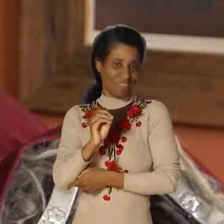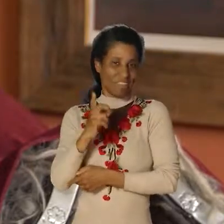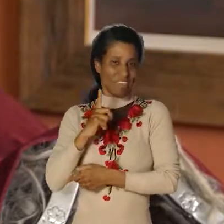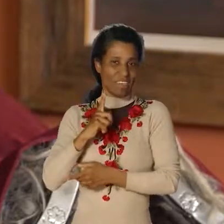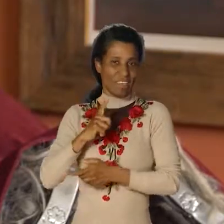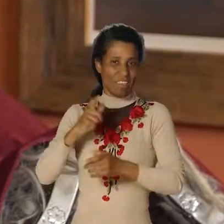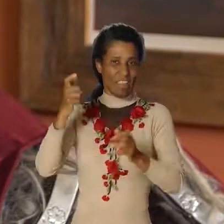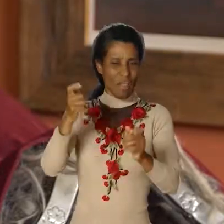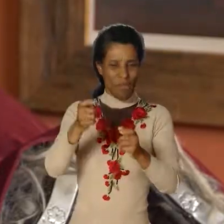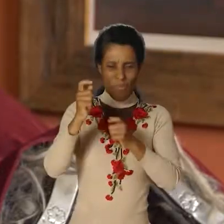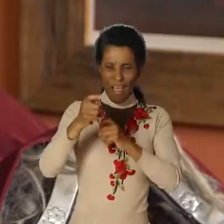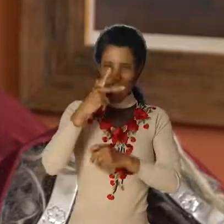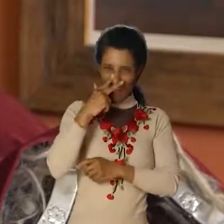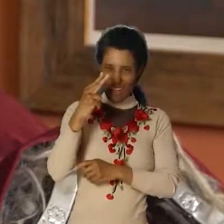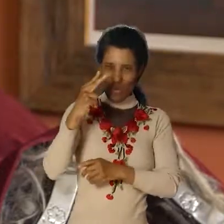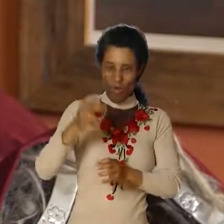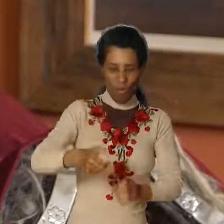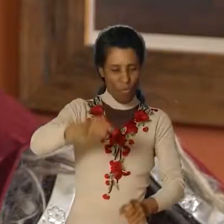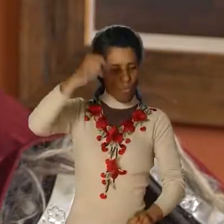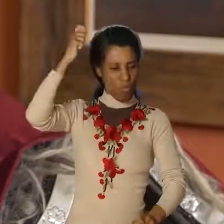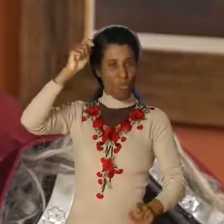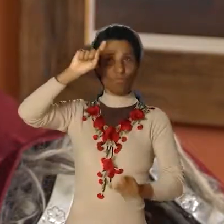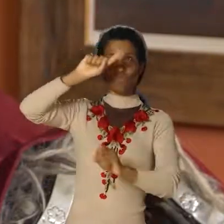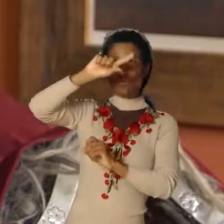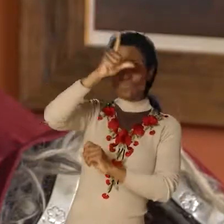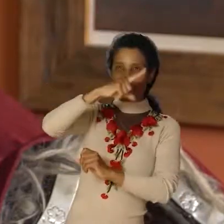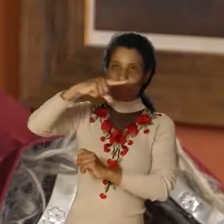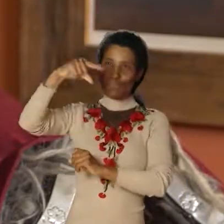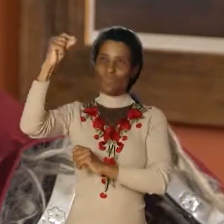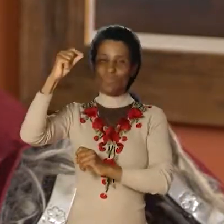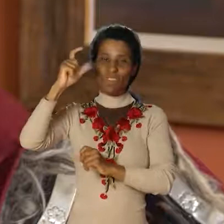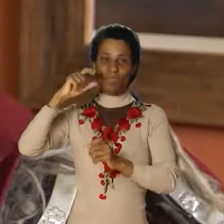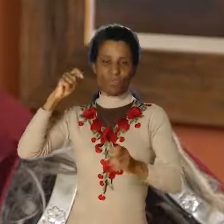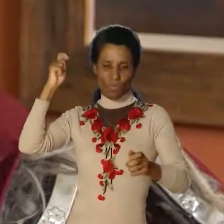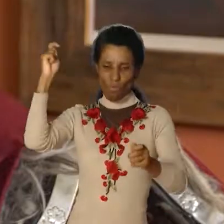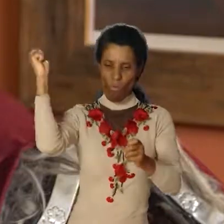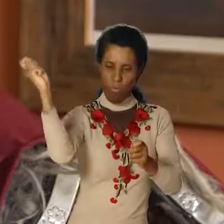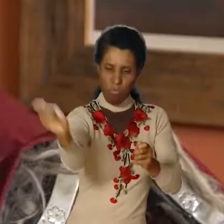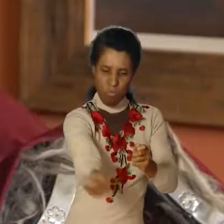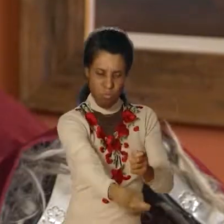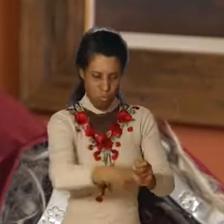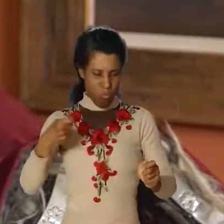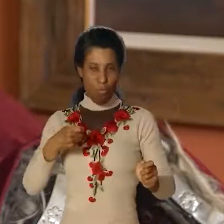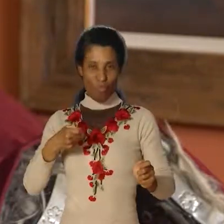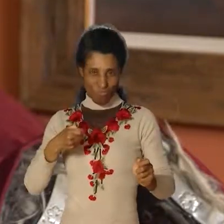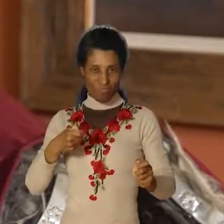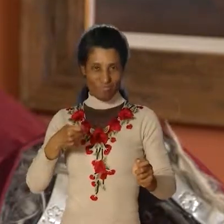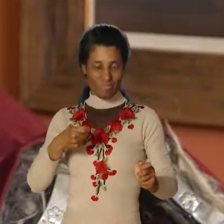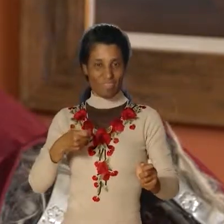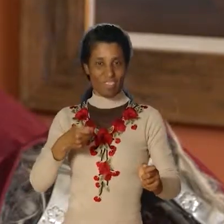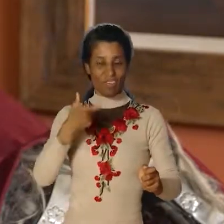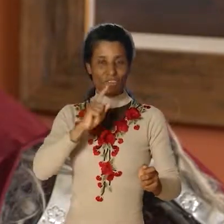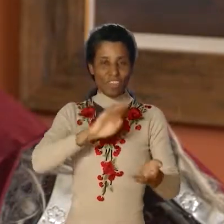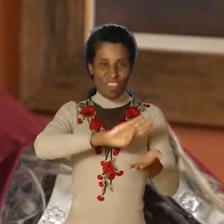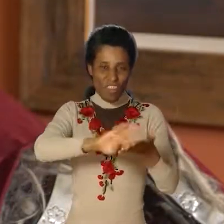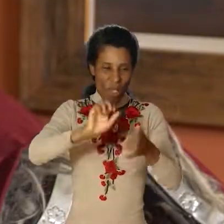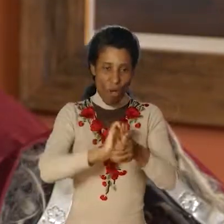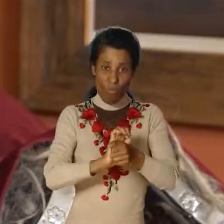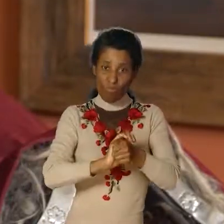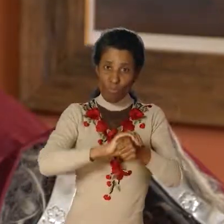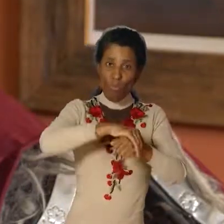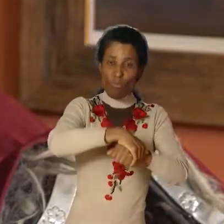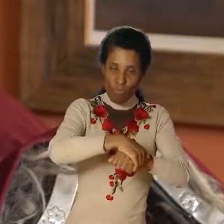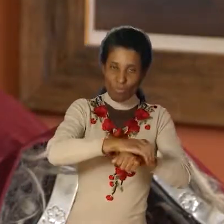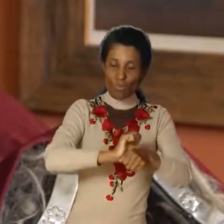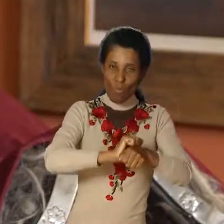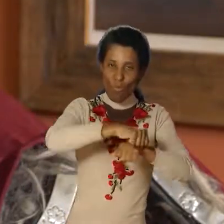pré-gaúcho, um xangador, com uma lança com um formato de meia-lua, ele conseguia caçar esse gado. Ele cortava o garrão da vaca e